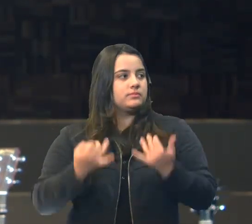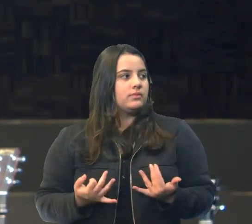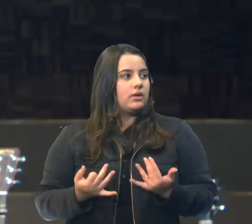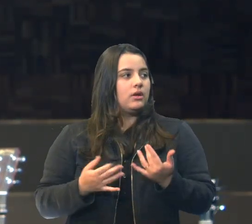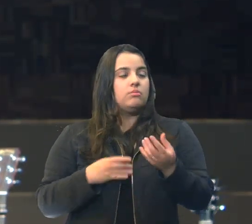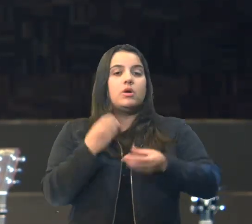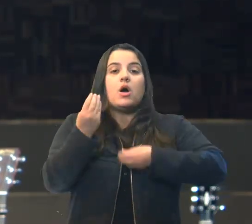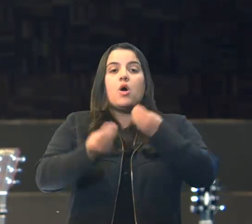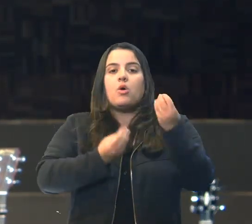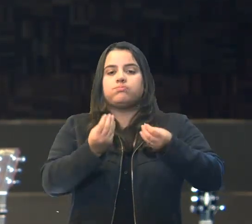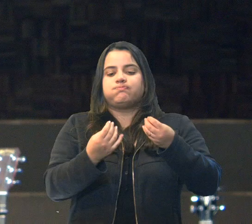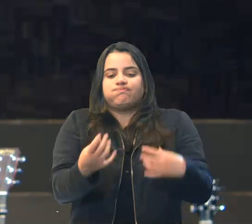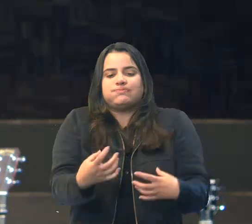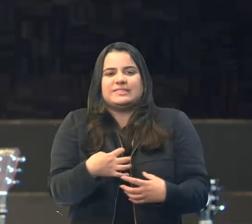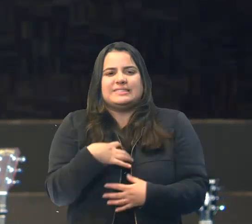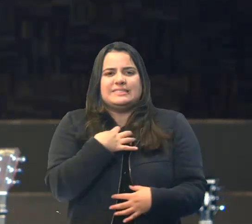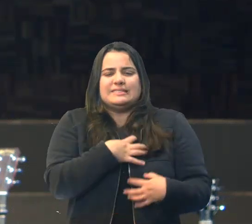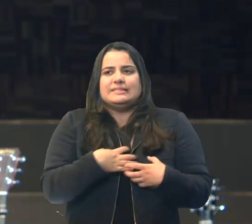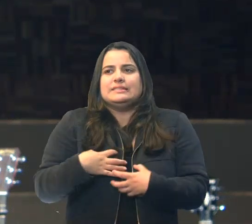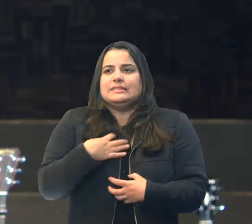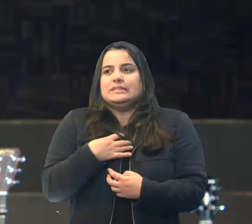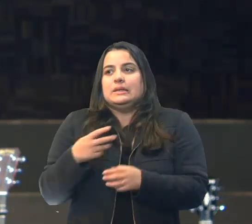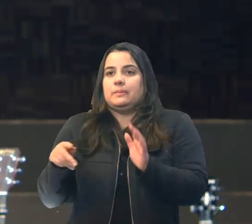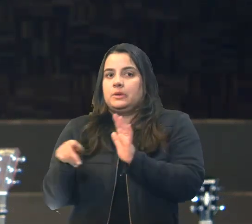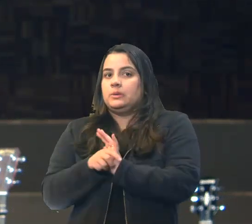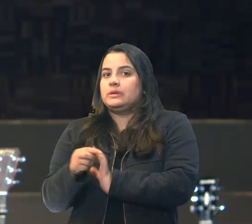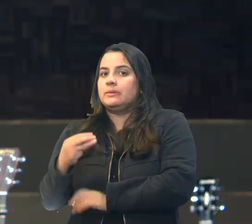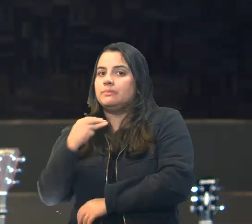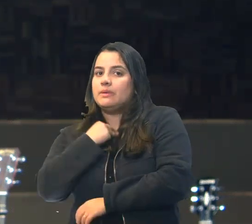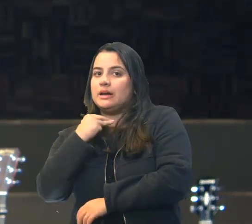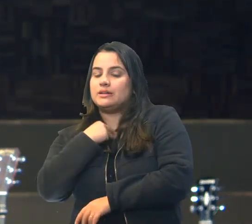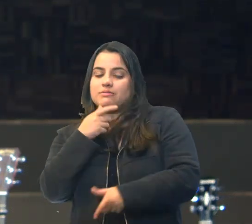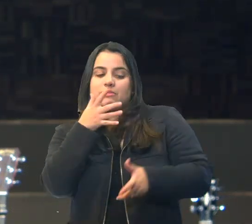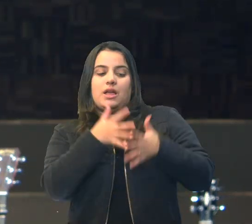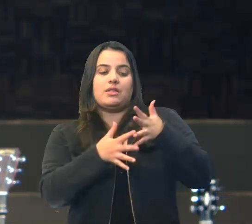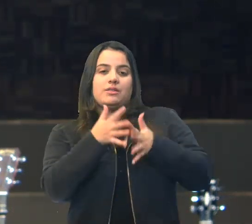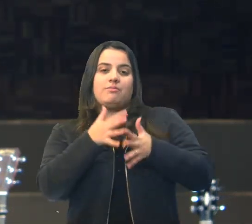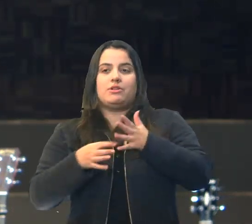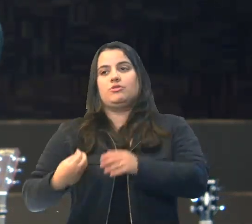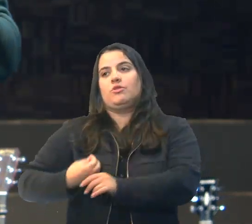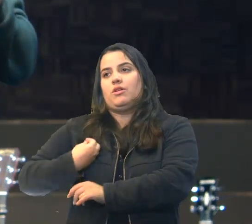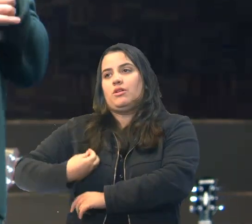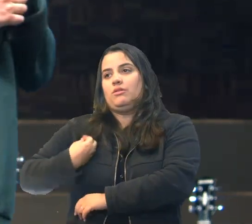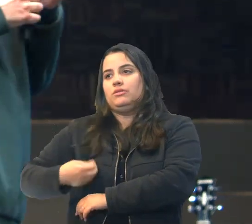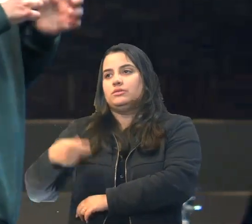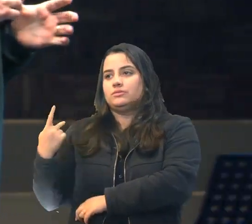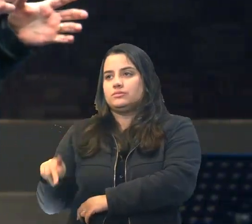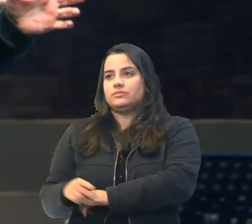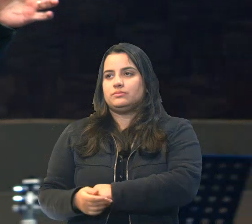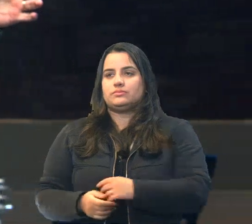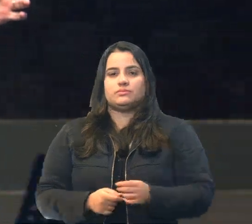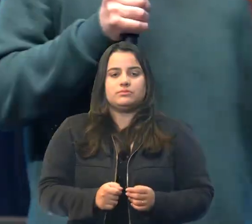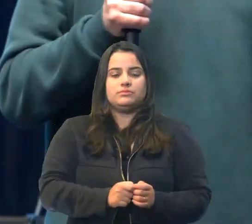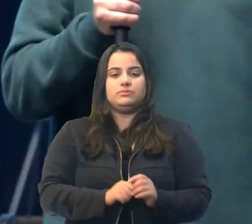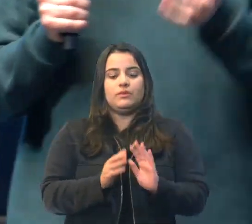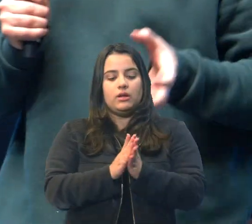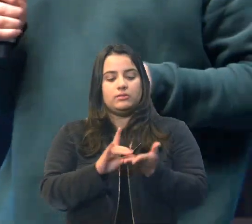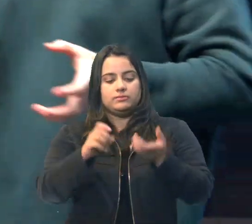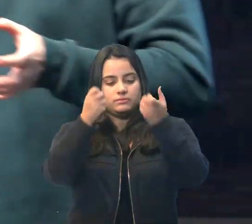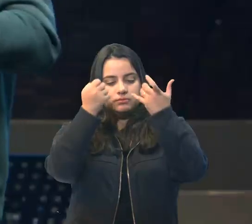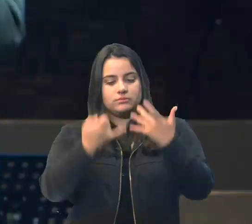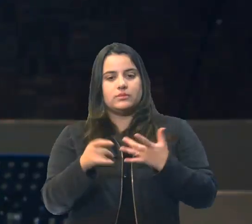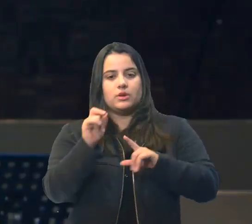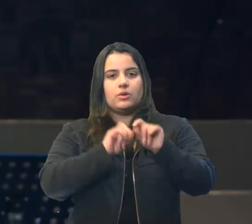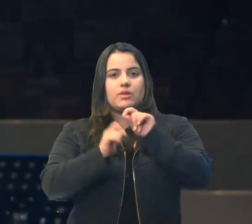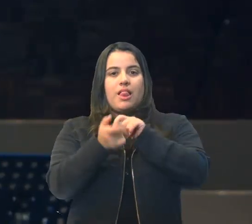como a ansiedade de Marta começou a atrapalhar a vida dela. A Bíblia conta que